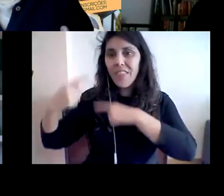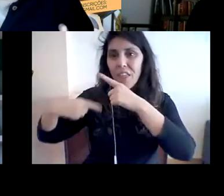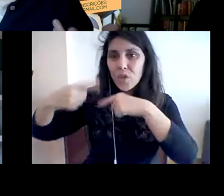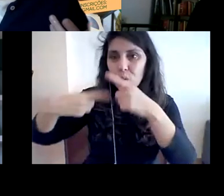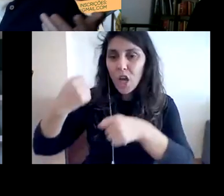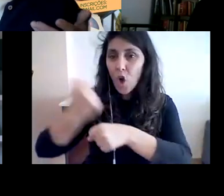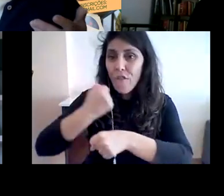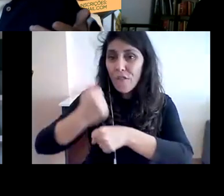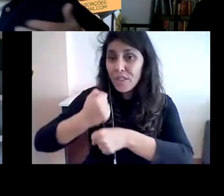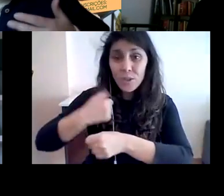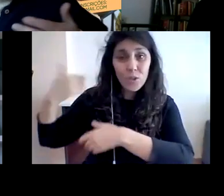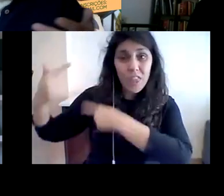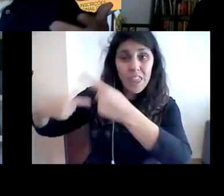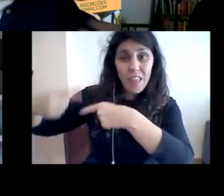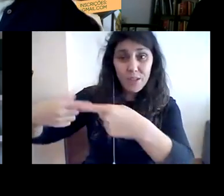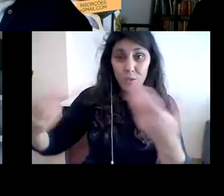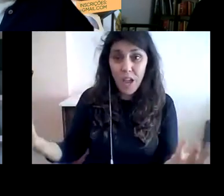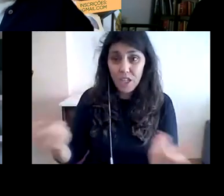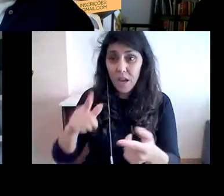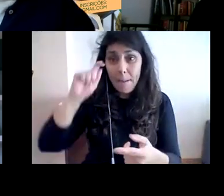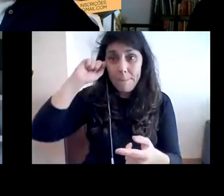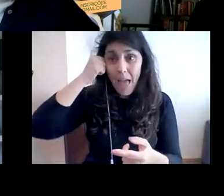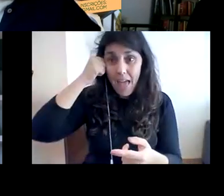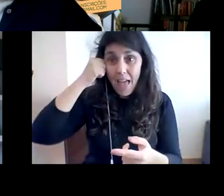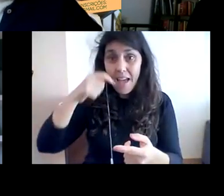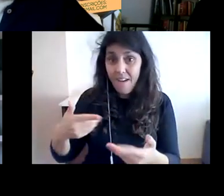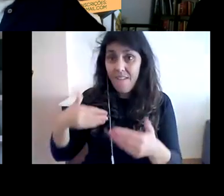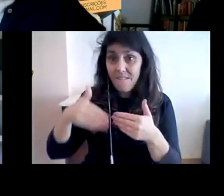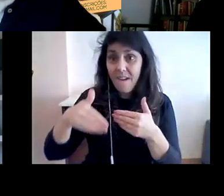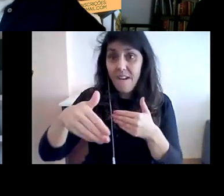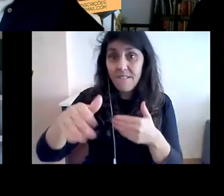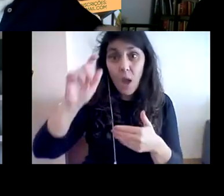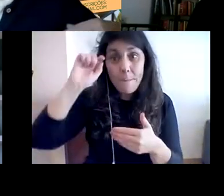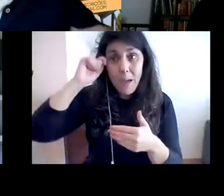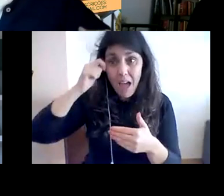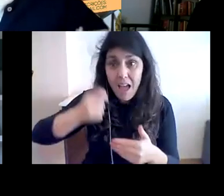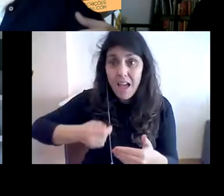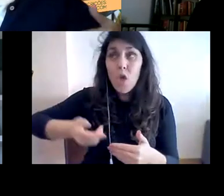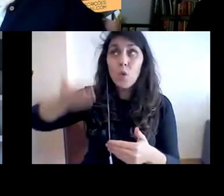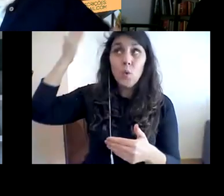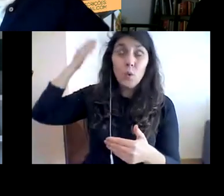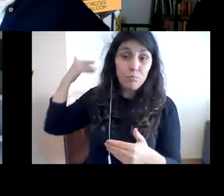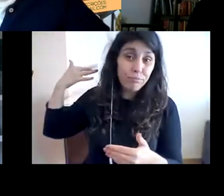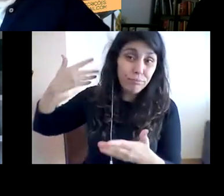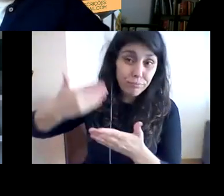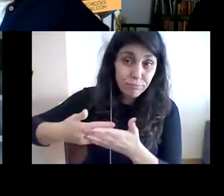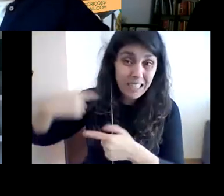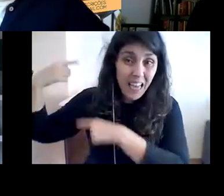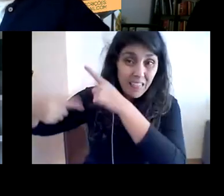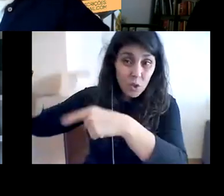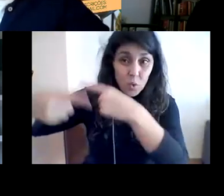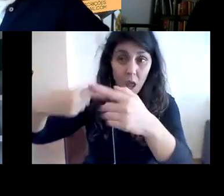risco de que esse conhecimento, não é, ancestral se perca definitivamente. Portanto, há também esse